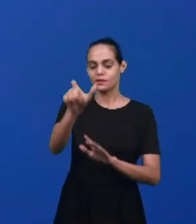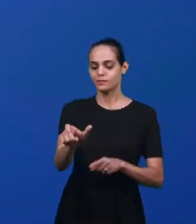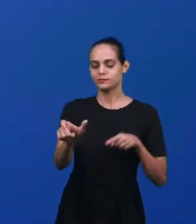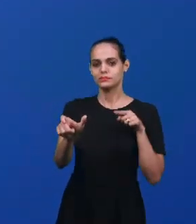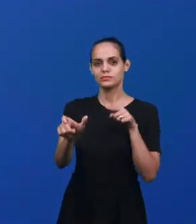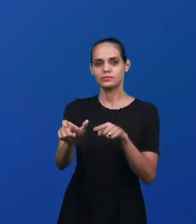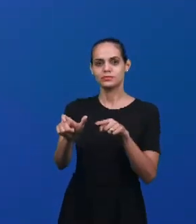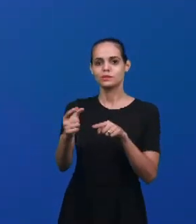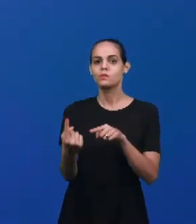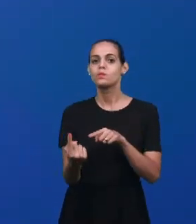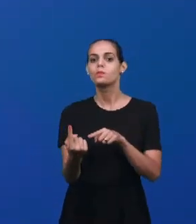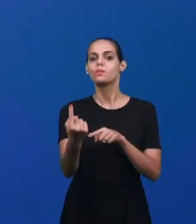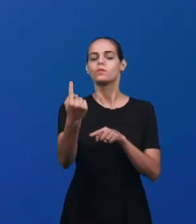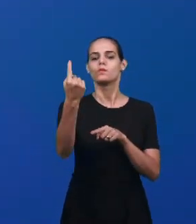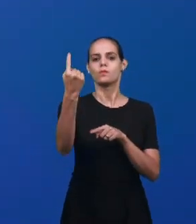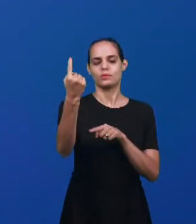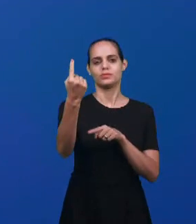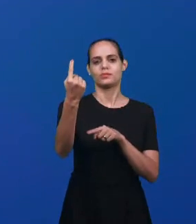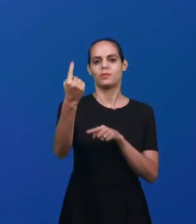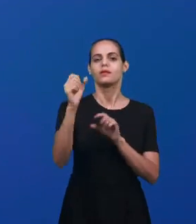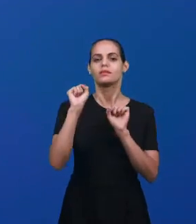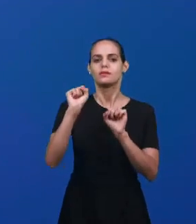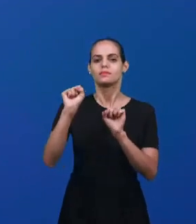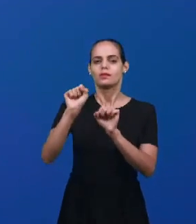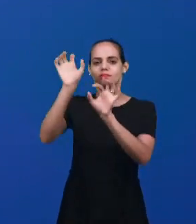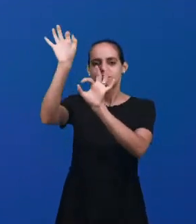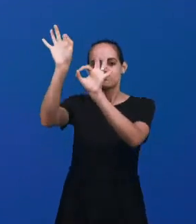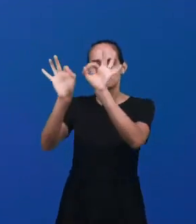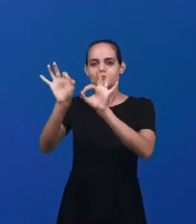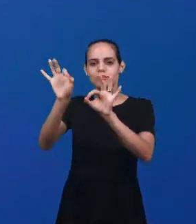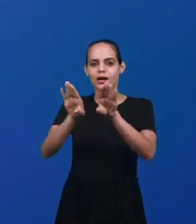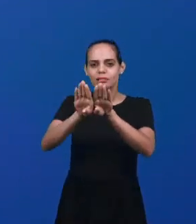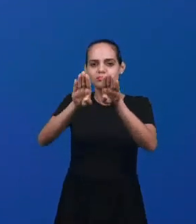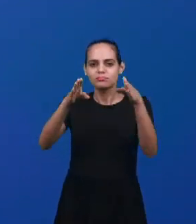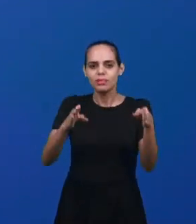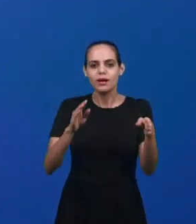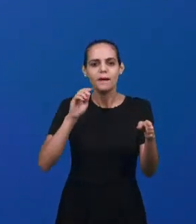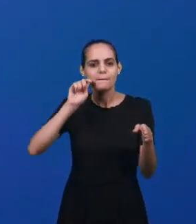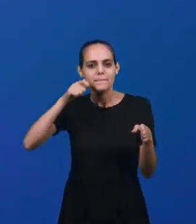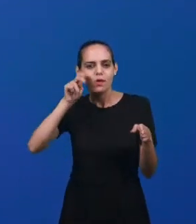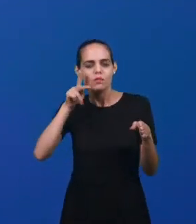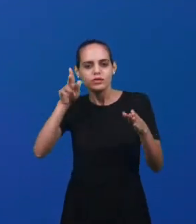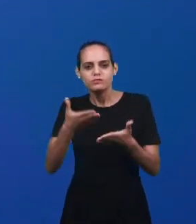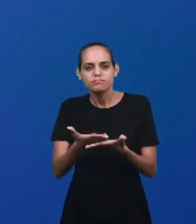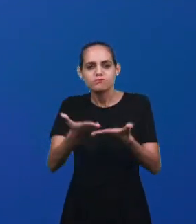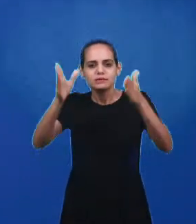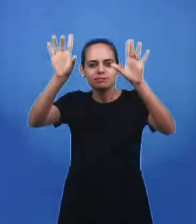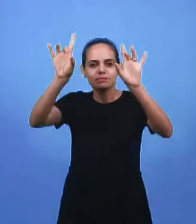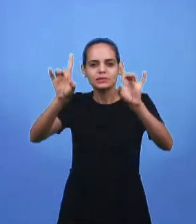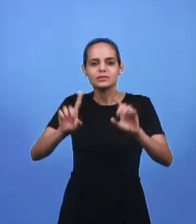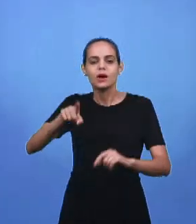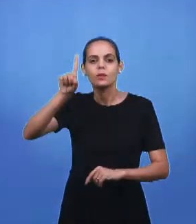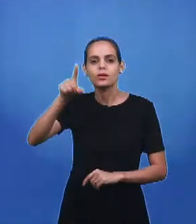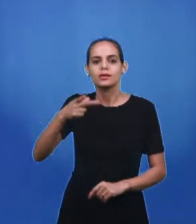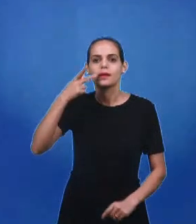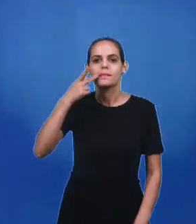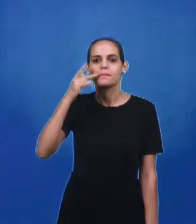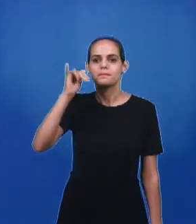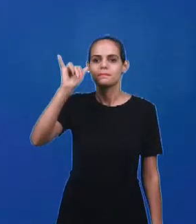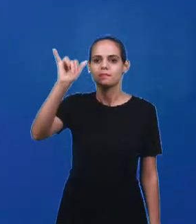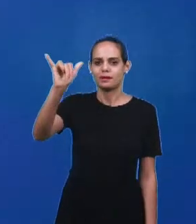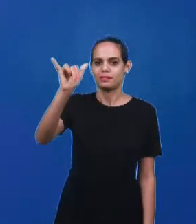na eternidade que pode preparar um grande banquete, uma grande ceia. Deus Pai. Deus